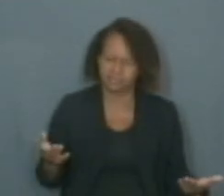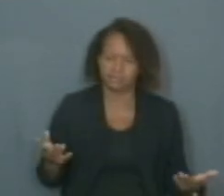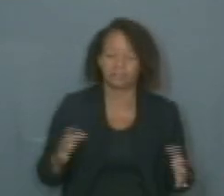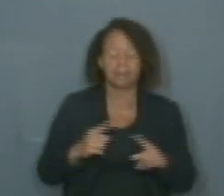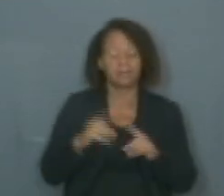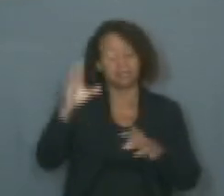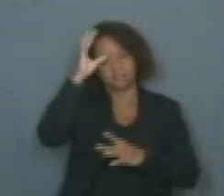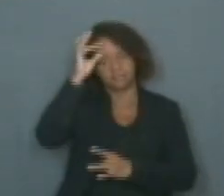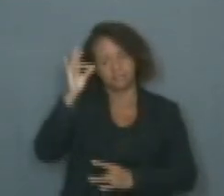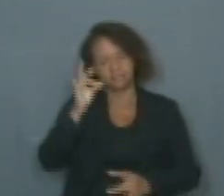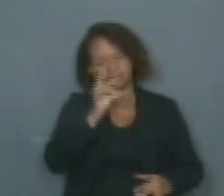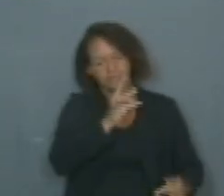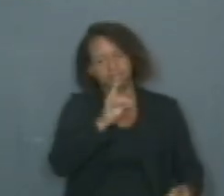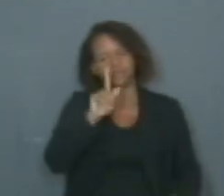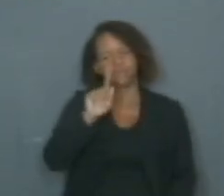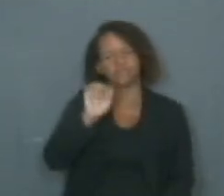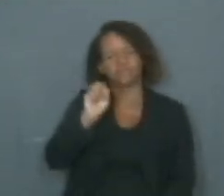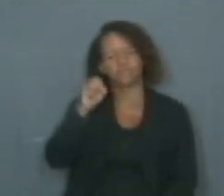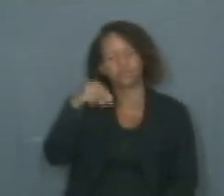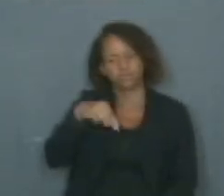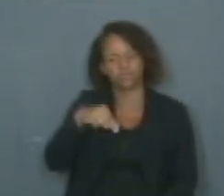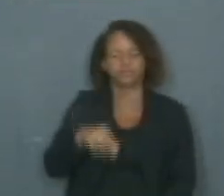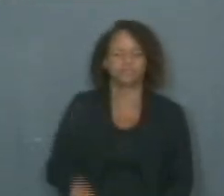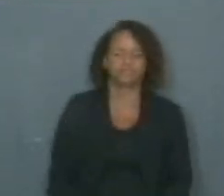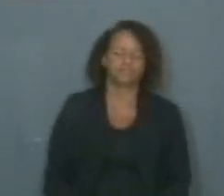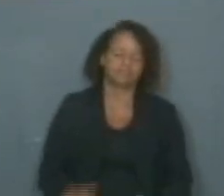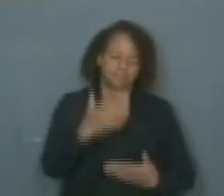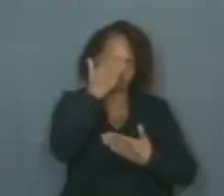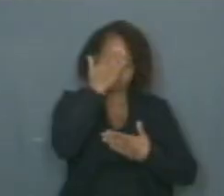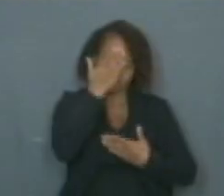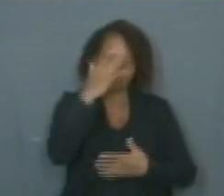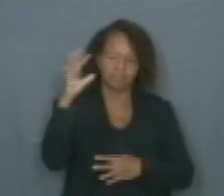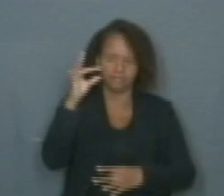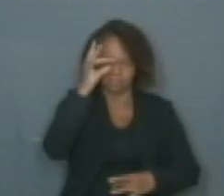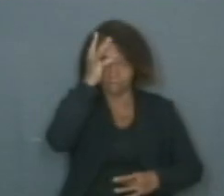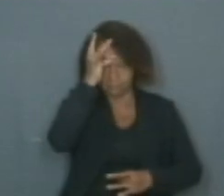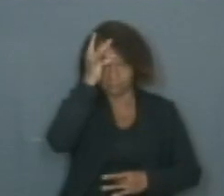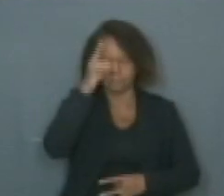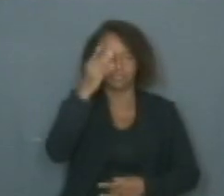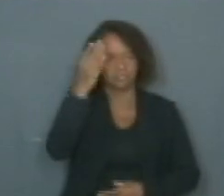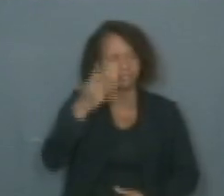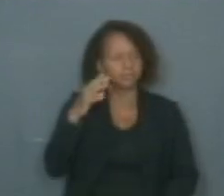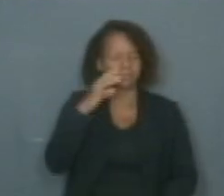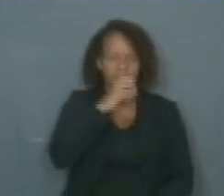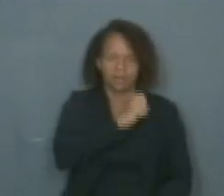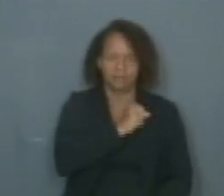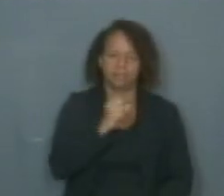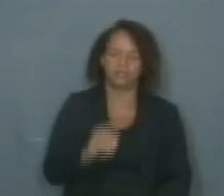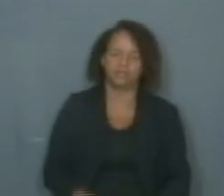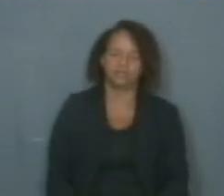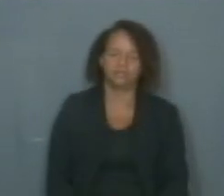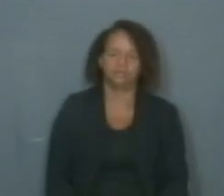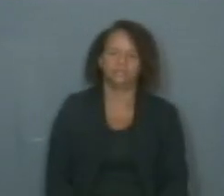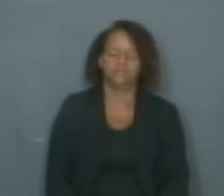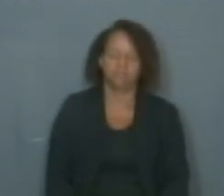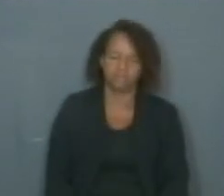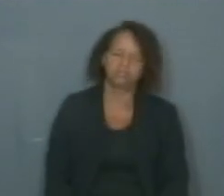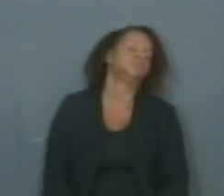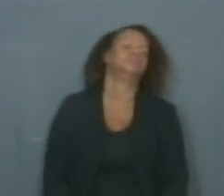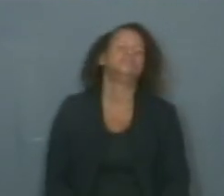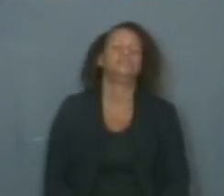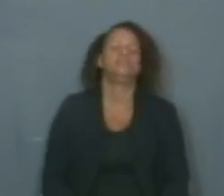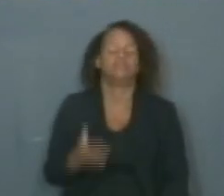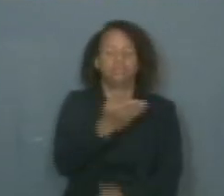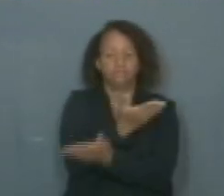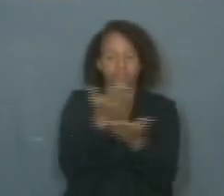Mas eu escuto o vereador Justo Machado. Vereador, muito obrigado pela parte. Vou ser bem breve aqui. Recomendo os